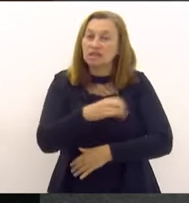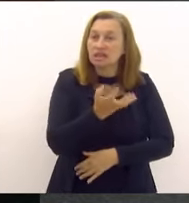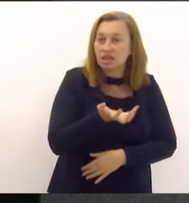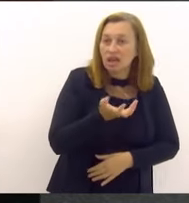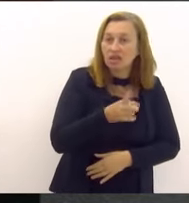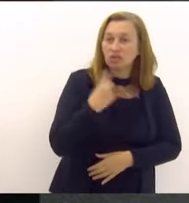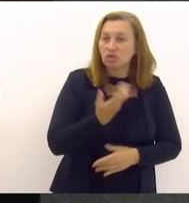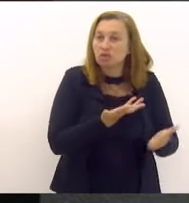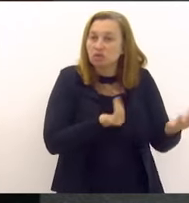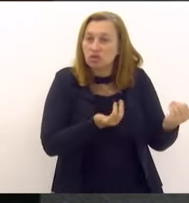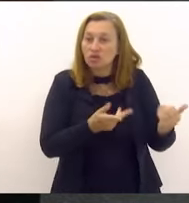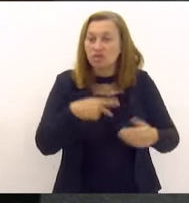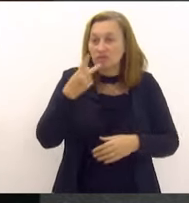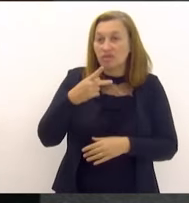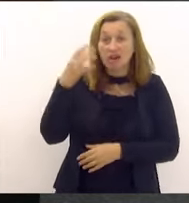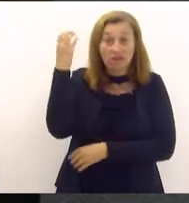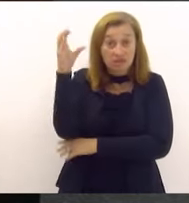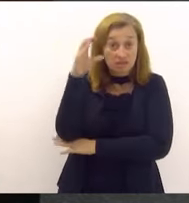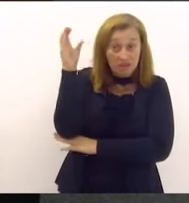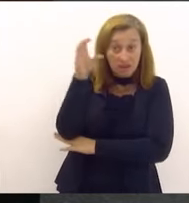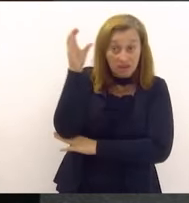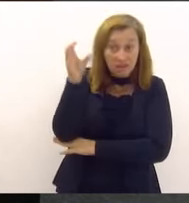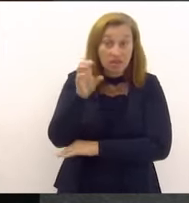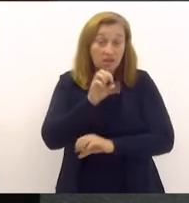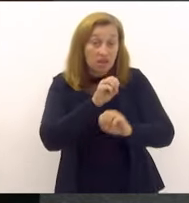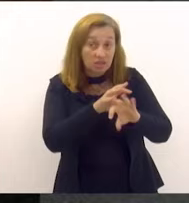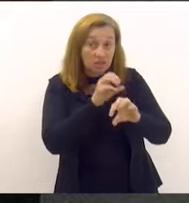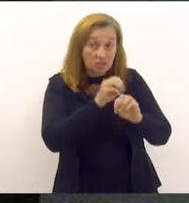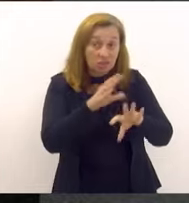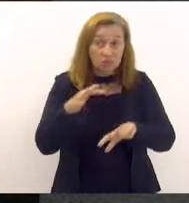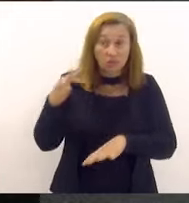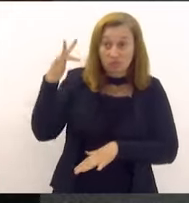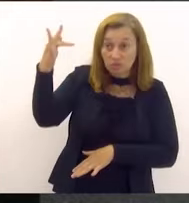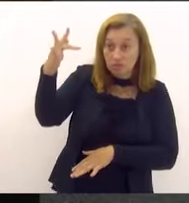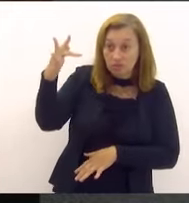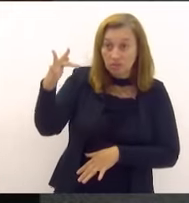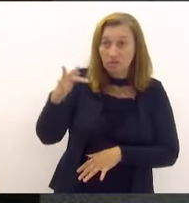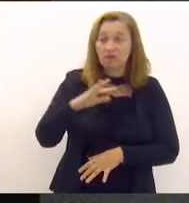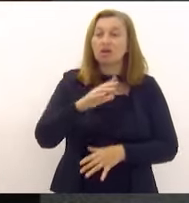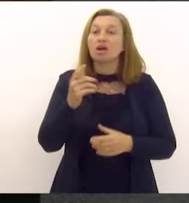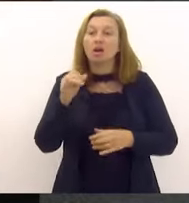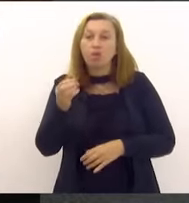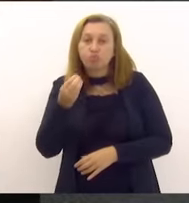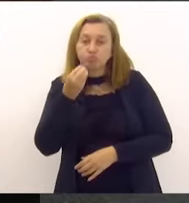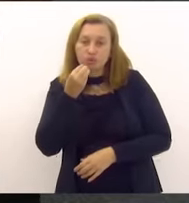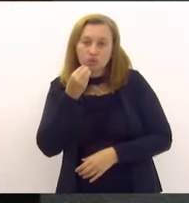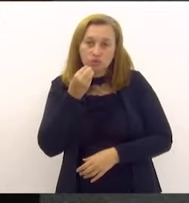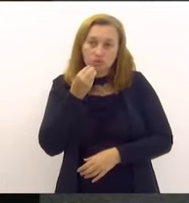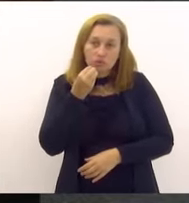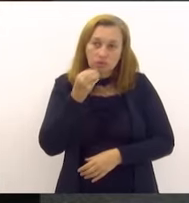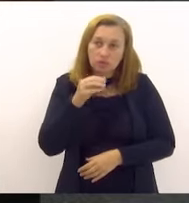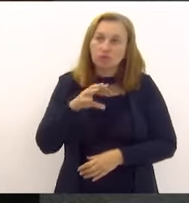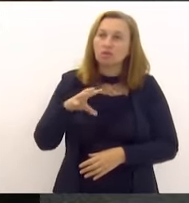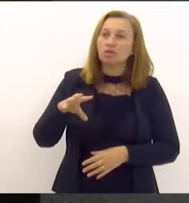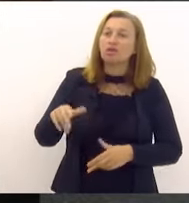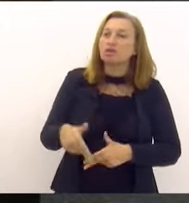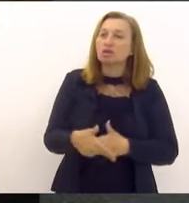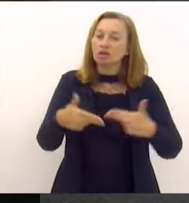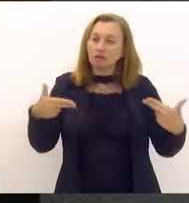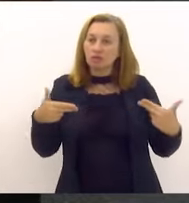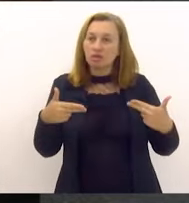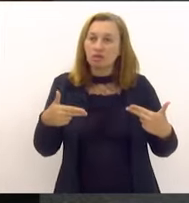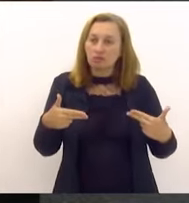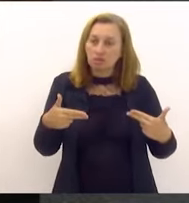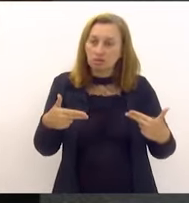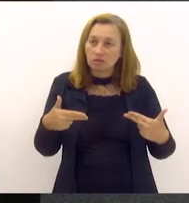nossos jovens falem sobre ciência, sobre educação, sobre o futuro, essa é a oportunidade, colocar o hip-hop enquanto